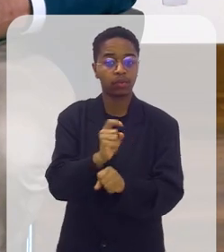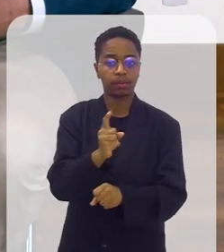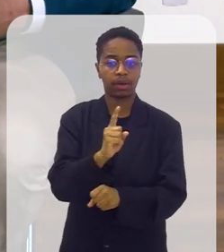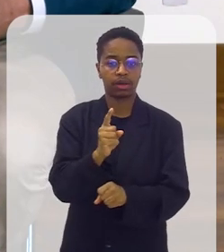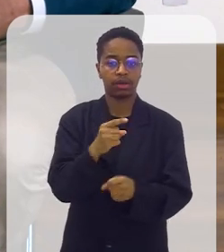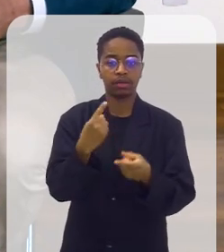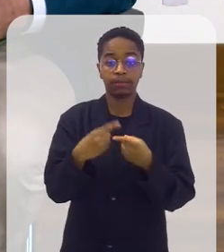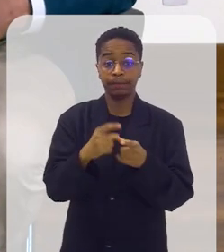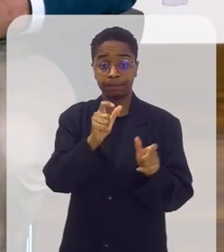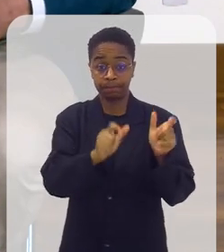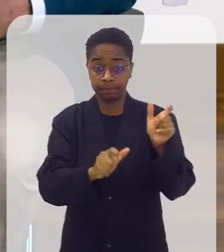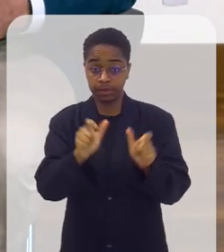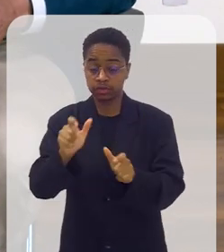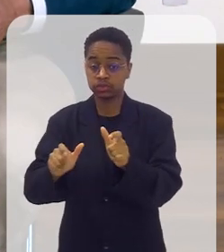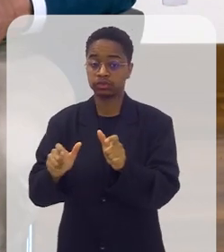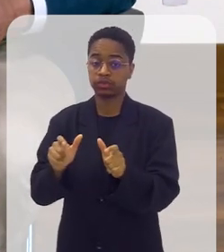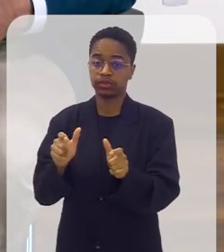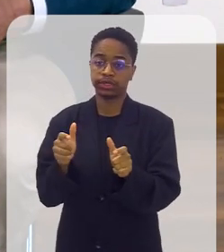pessoas